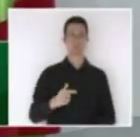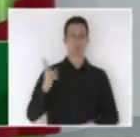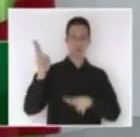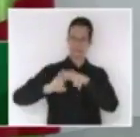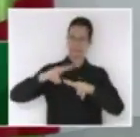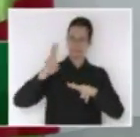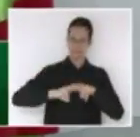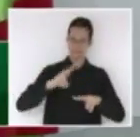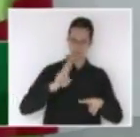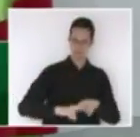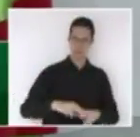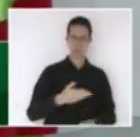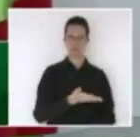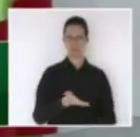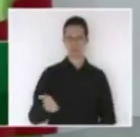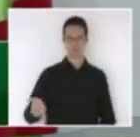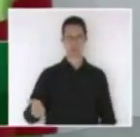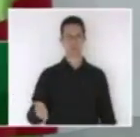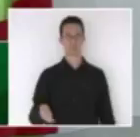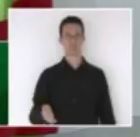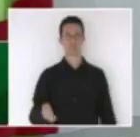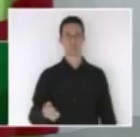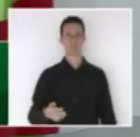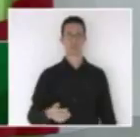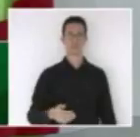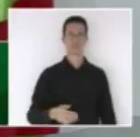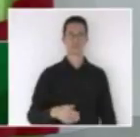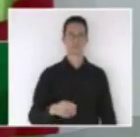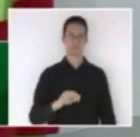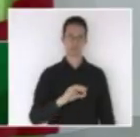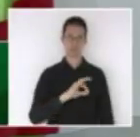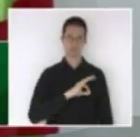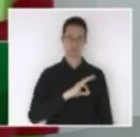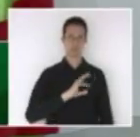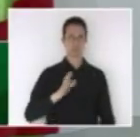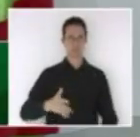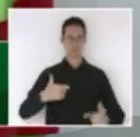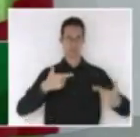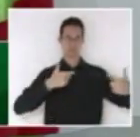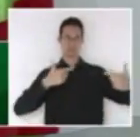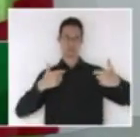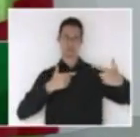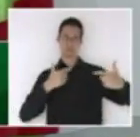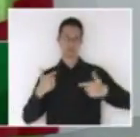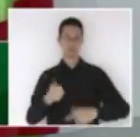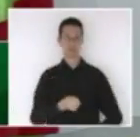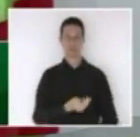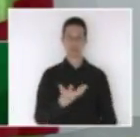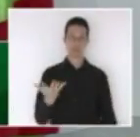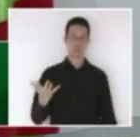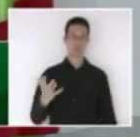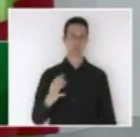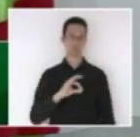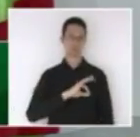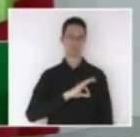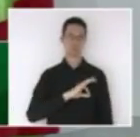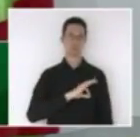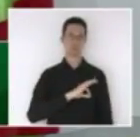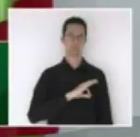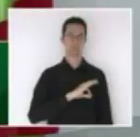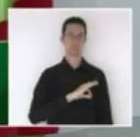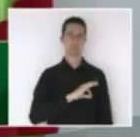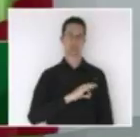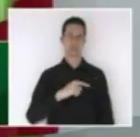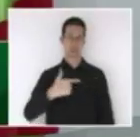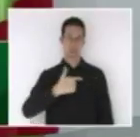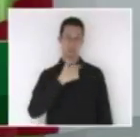prisões, houve troca de tiros, houve agentes da segurança